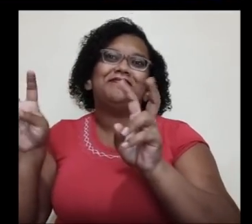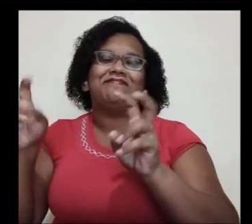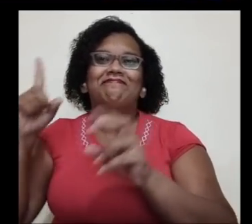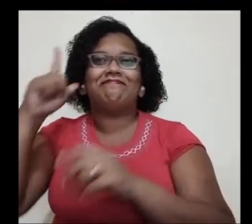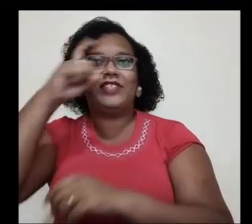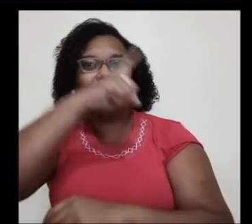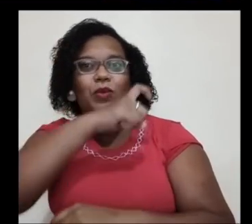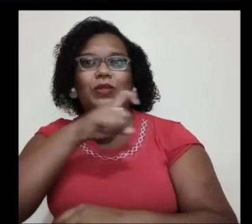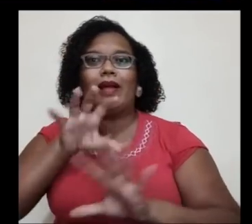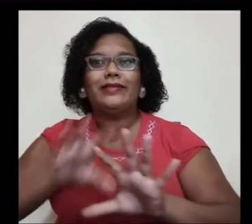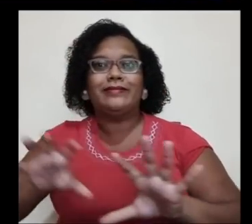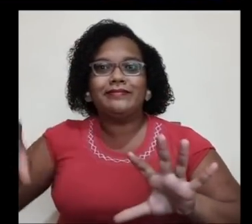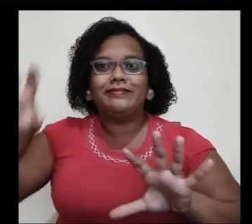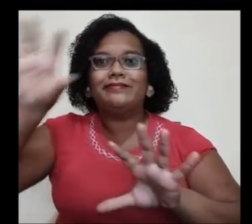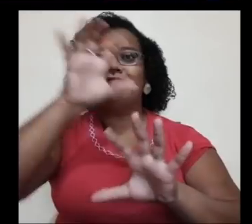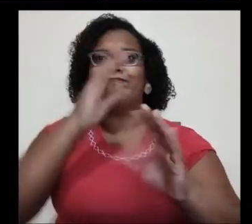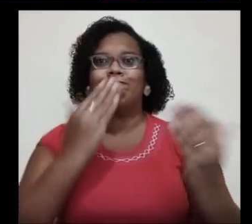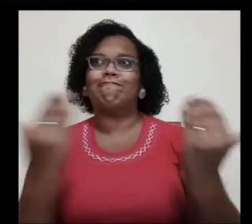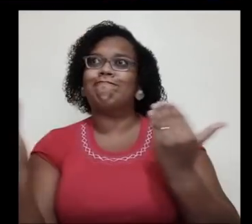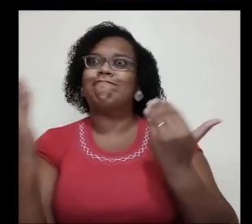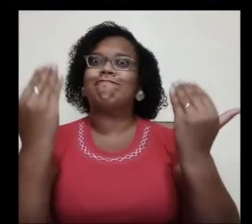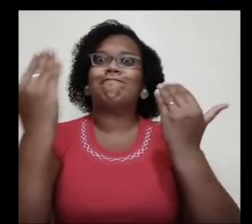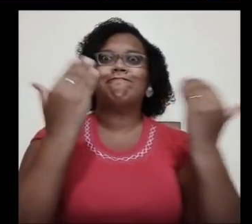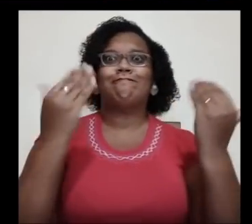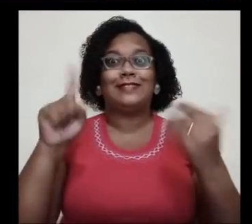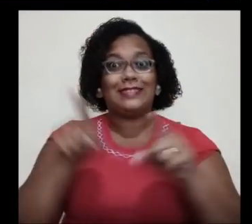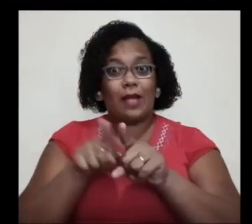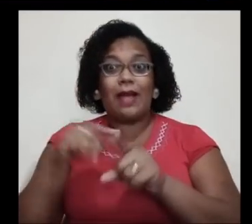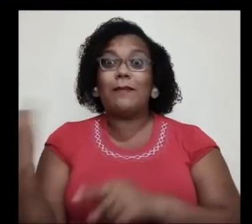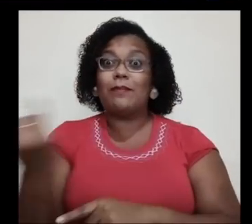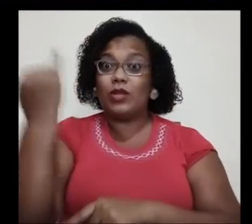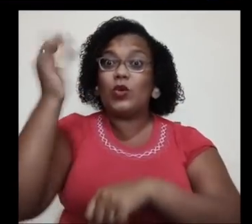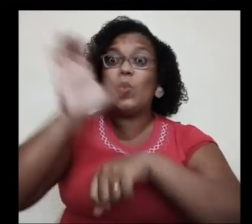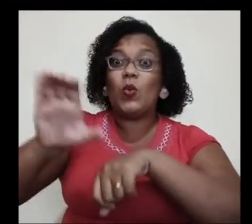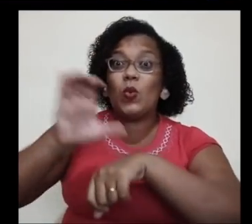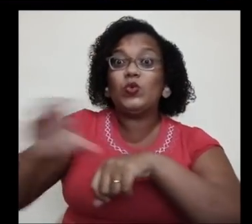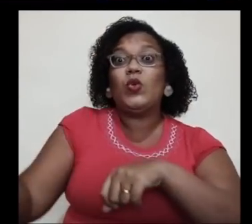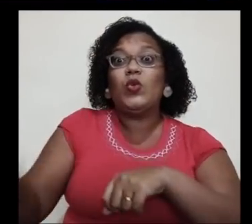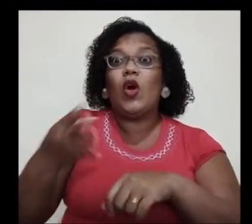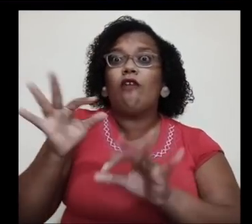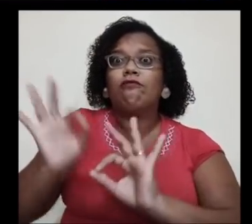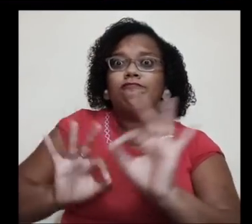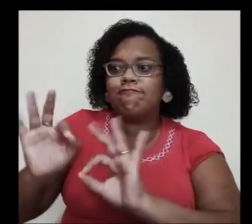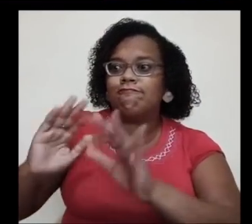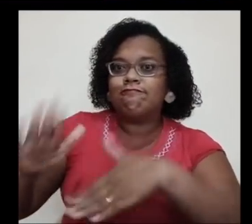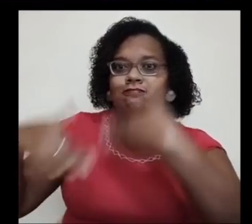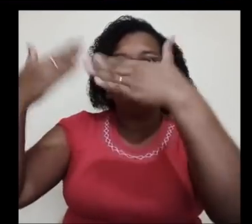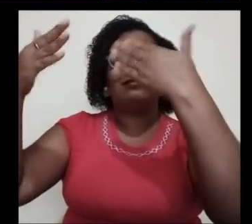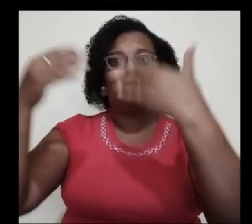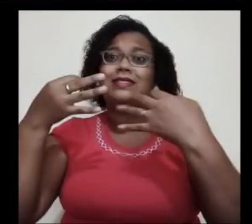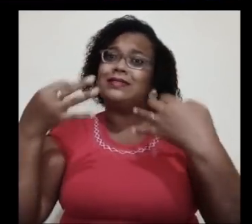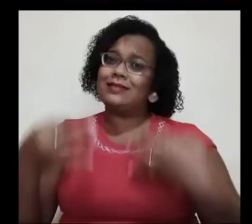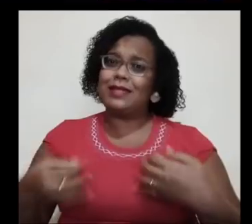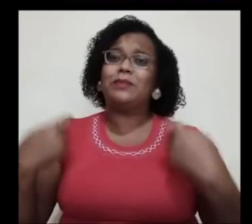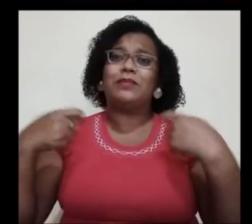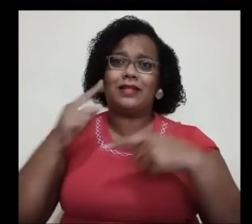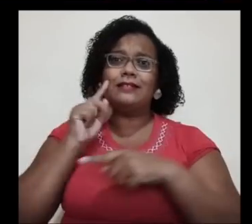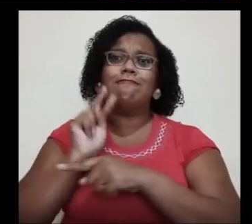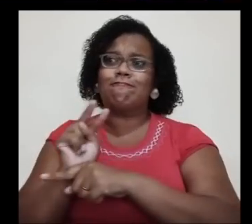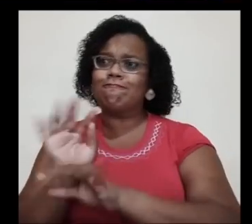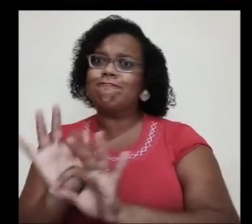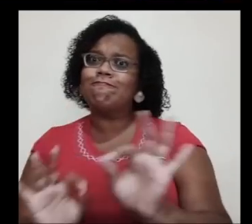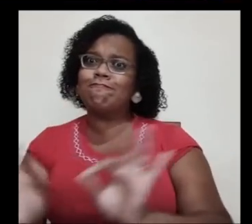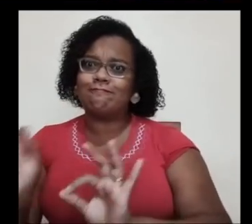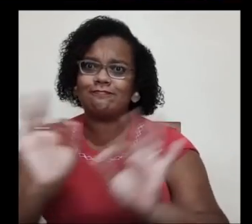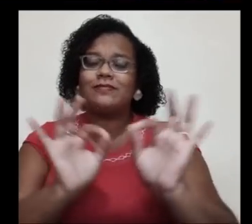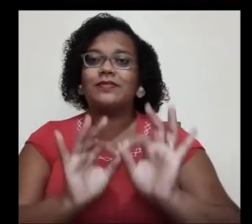conta a importância dos cursos novos serem desenvolvidos, que certamente devem ser cuidados. Mas a ciência brasileira cresceu